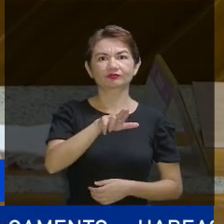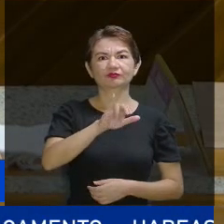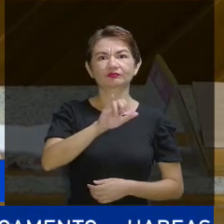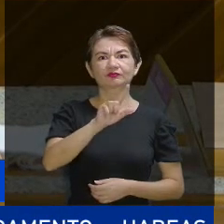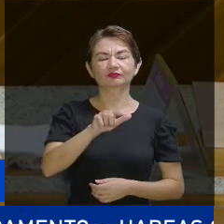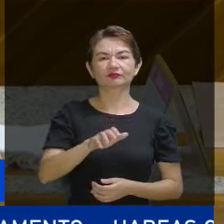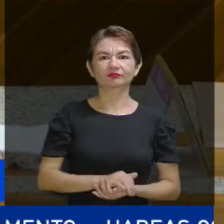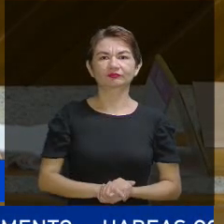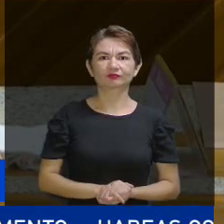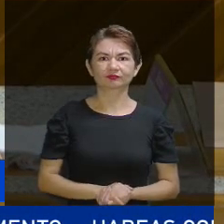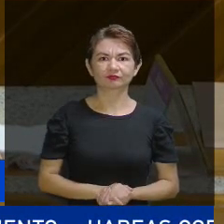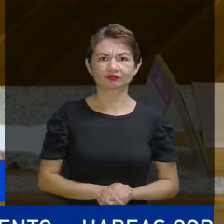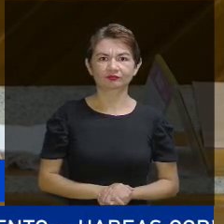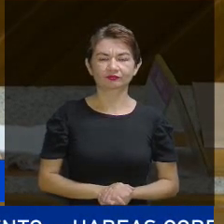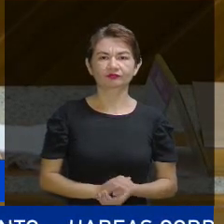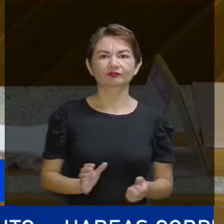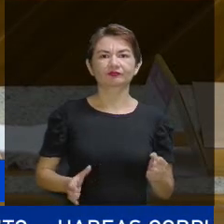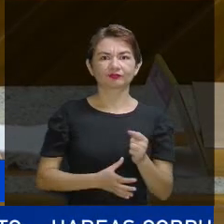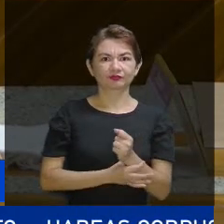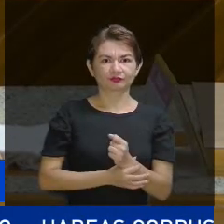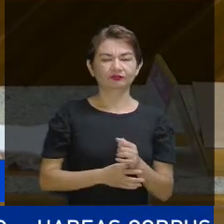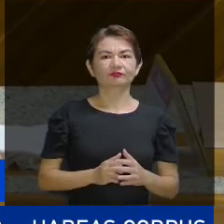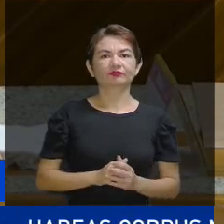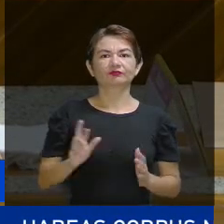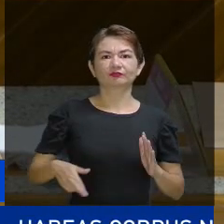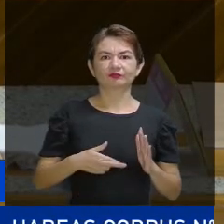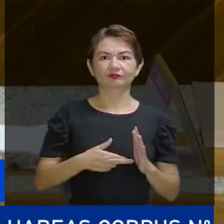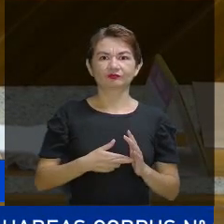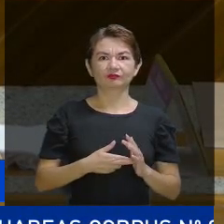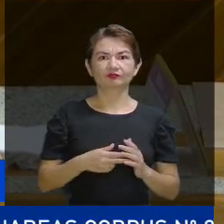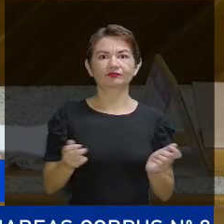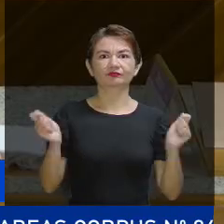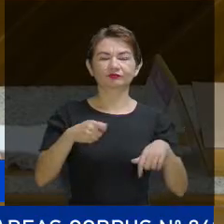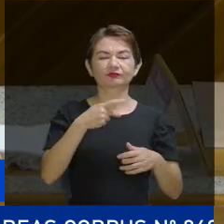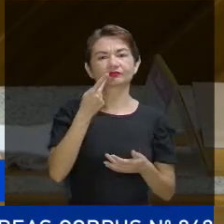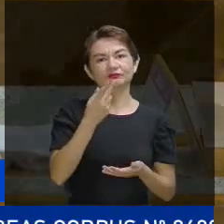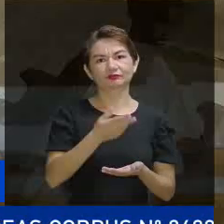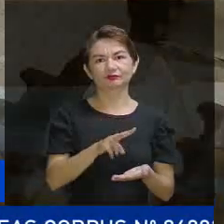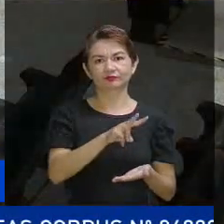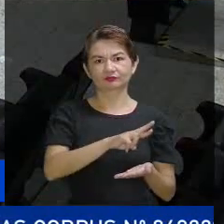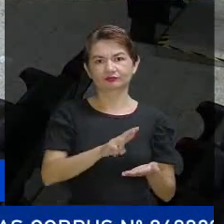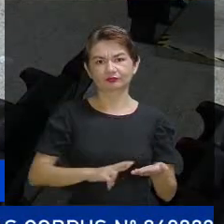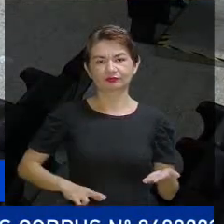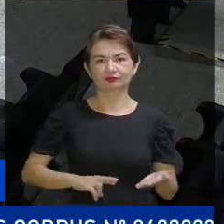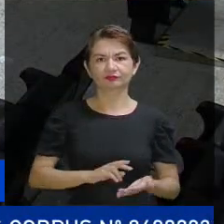autoridade coatora, o juízo das garantias, comparava o relator para o relatório.